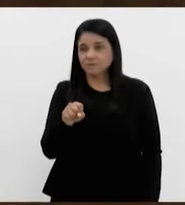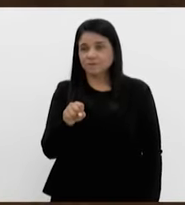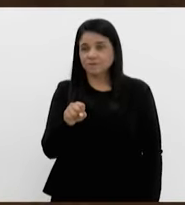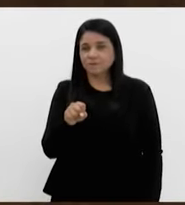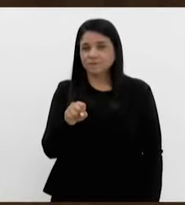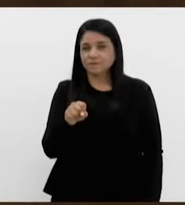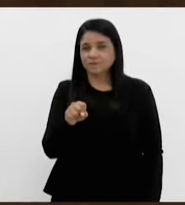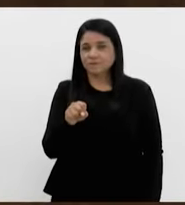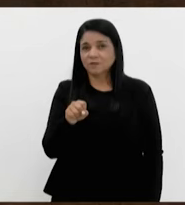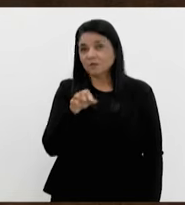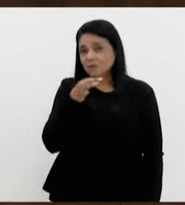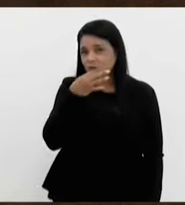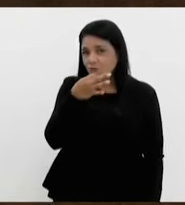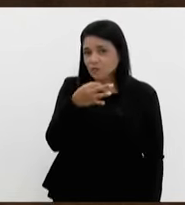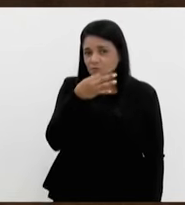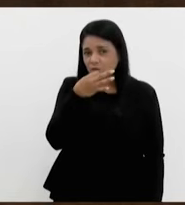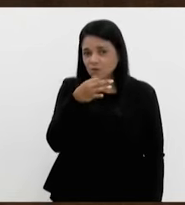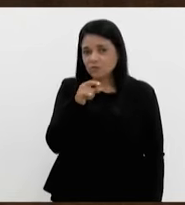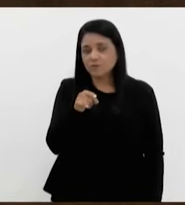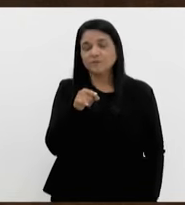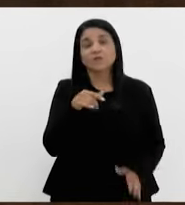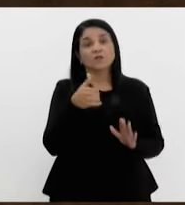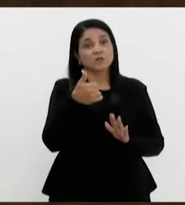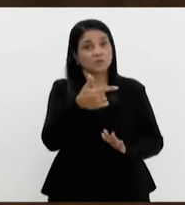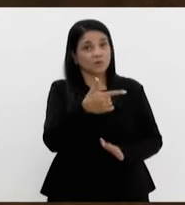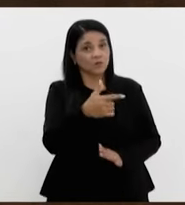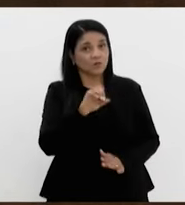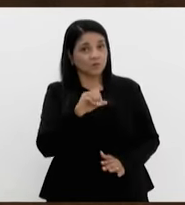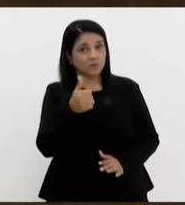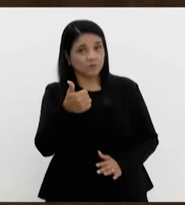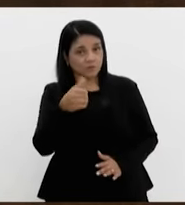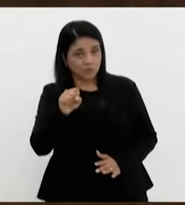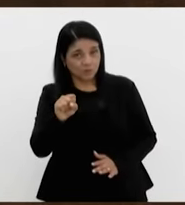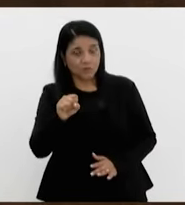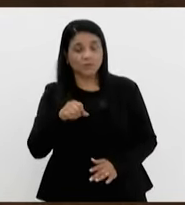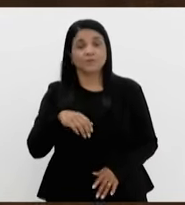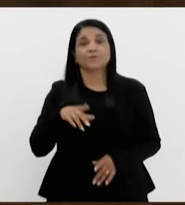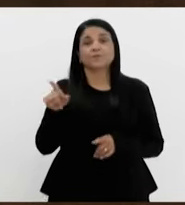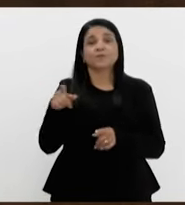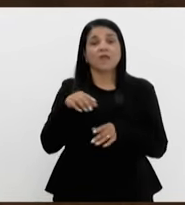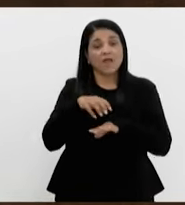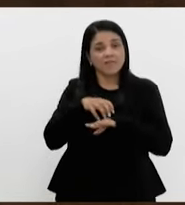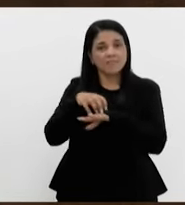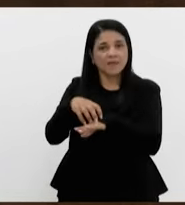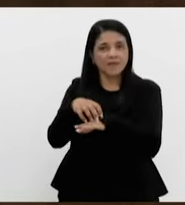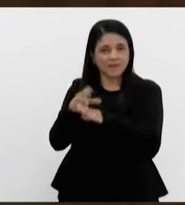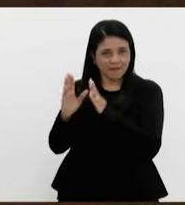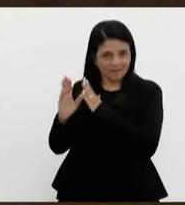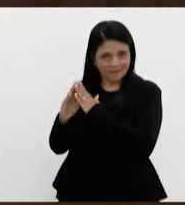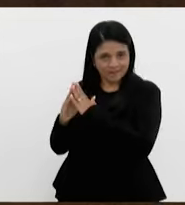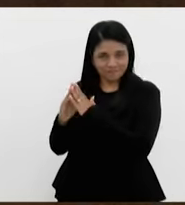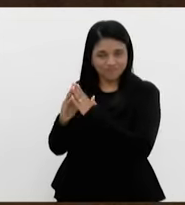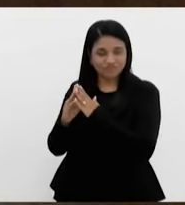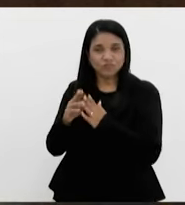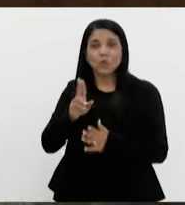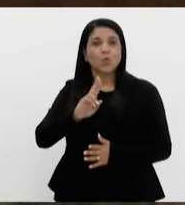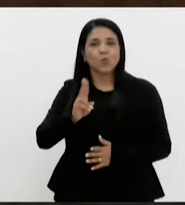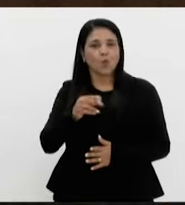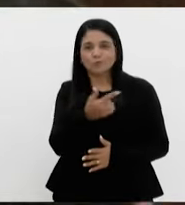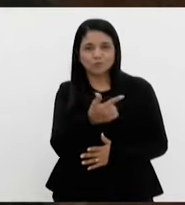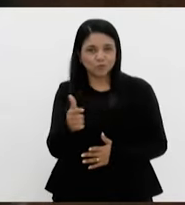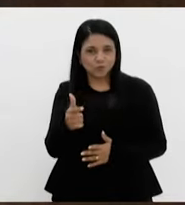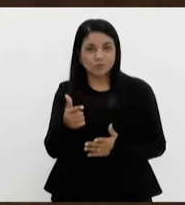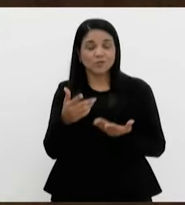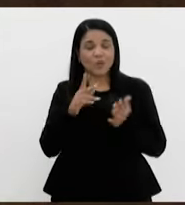2018... Som? Alô? Em 2018, o iFood não informava o nome do entregador, presidente. Hoje em dia já informa, então